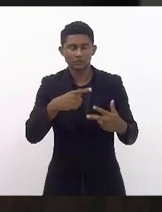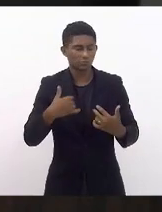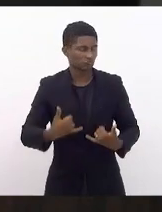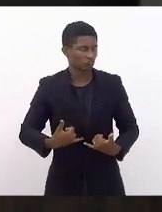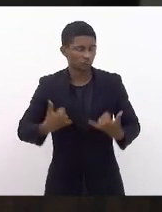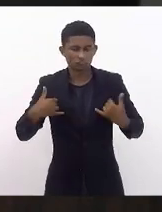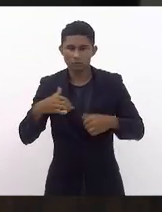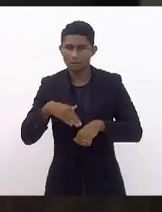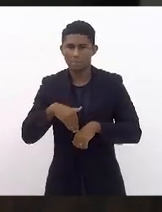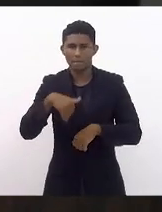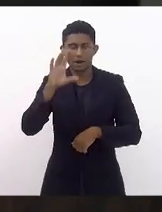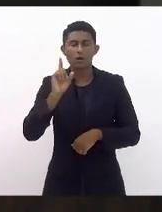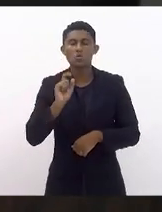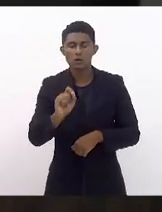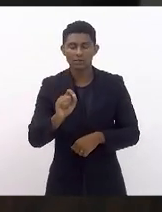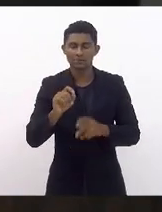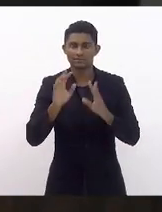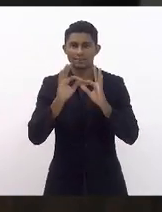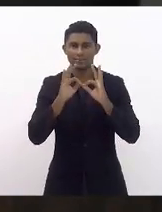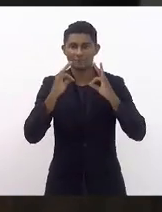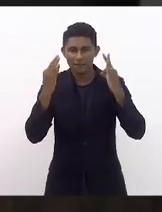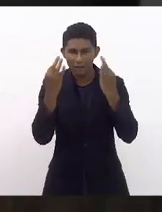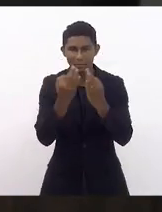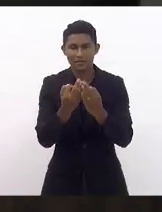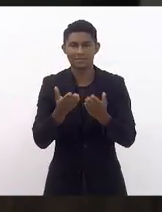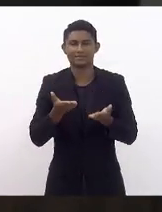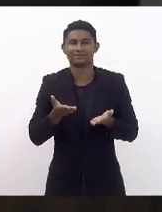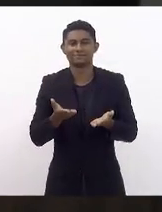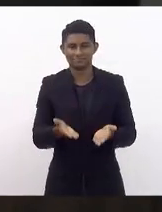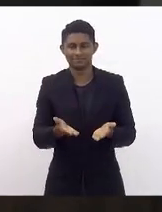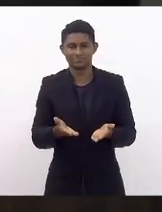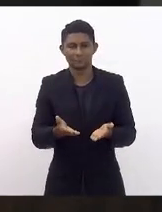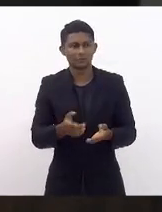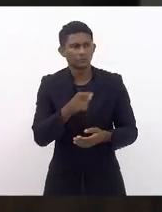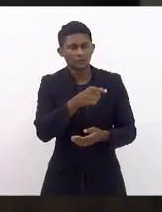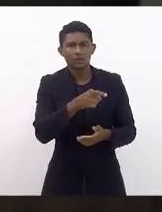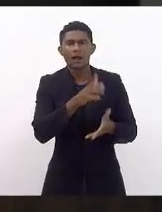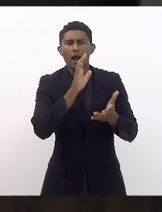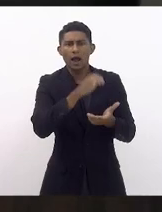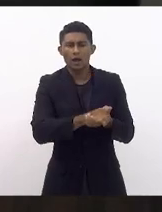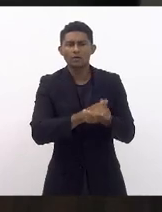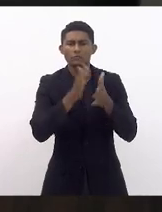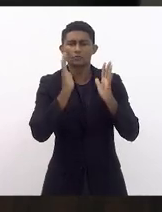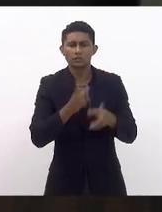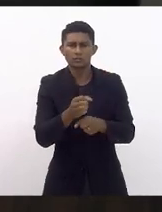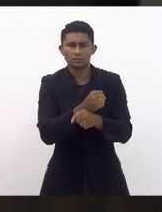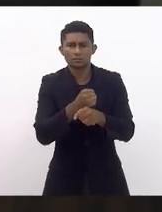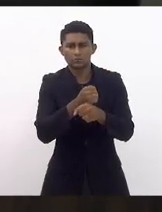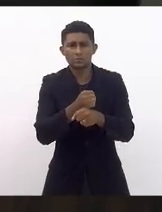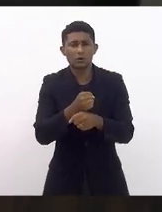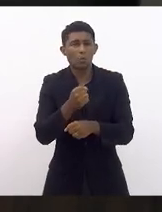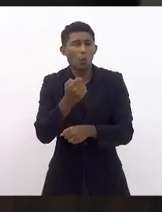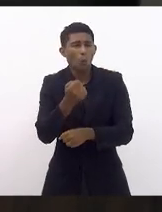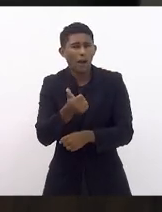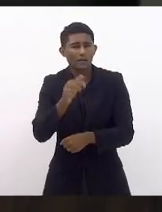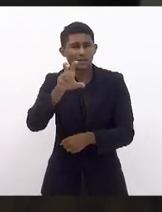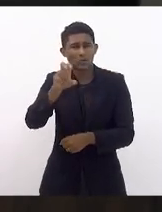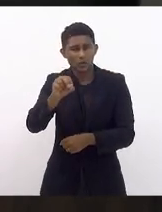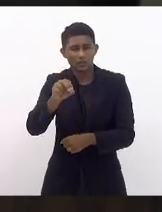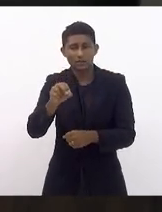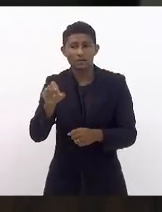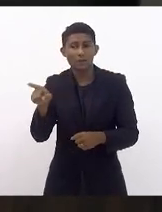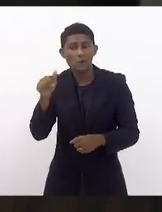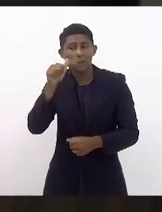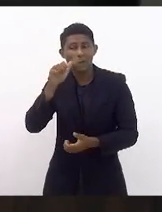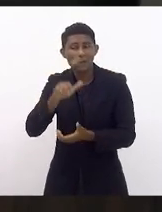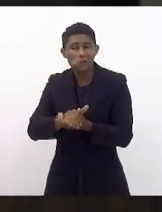é a linda família que construiu. Casado há quase 50 anos com Helenilda da